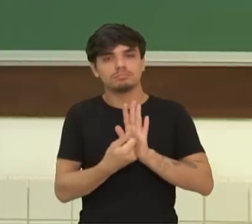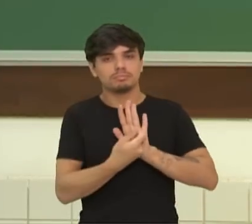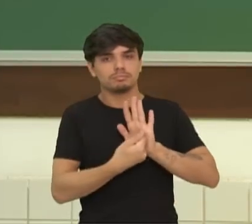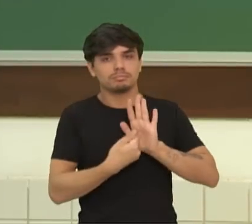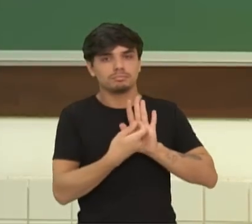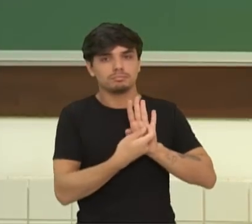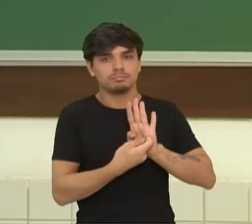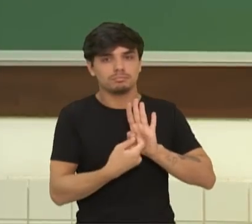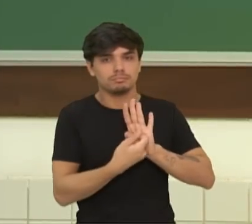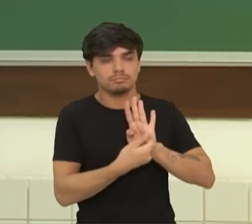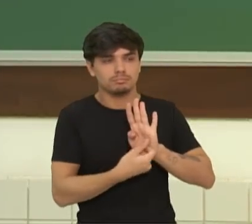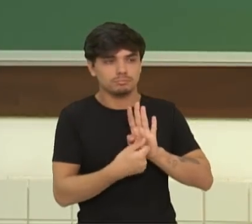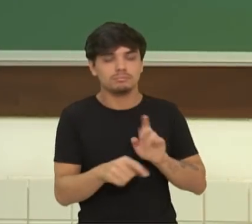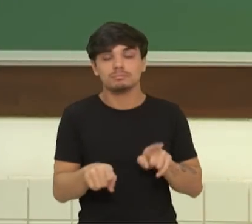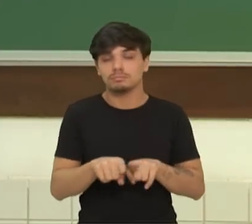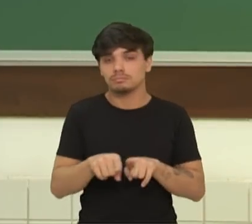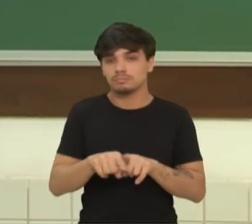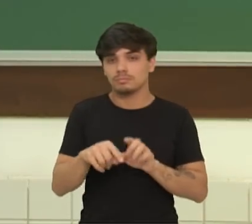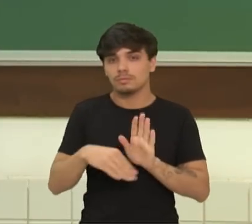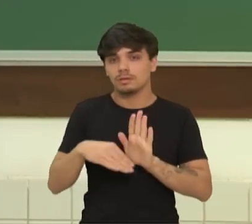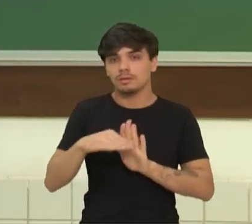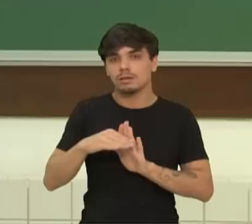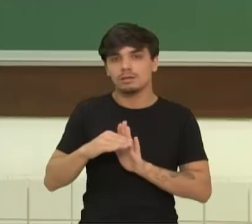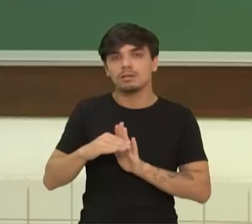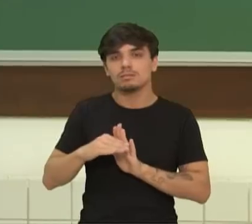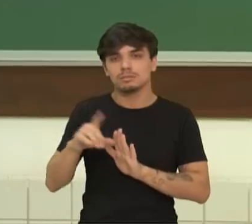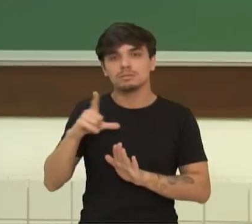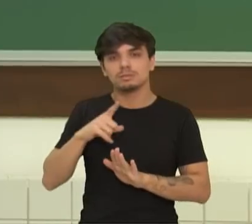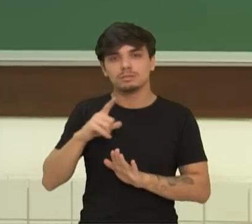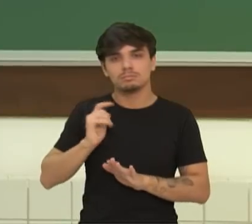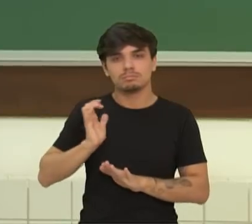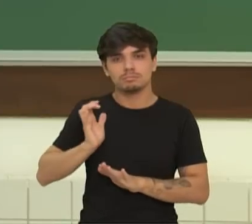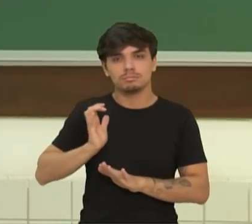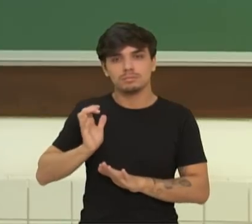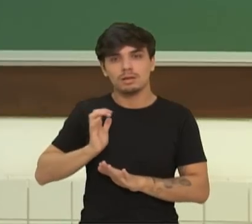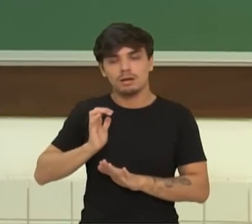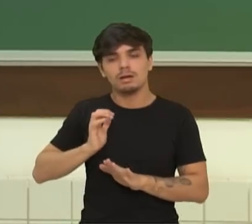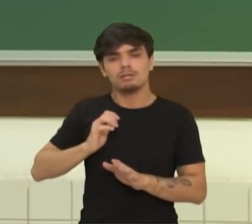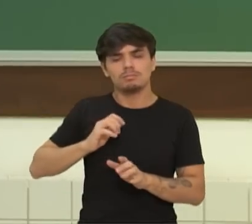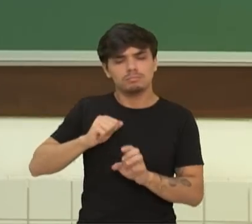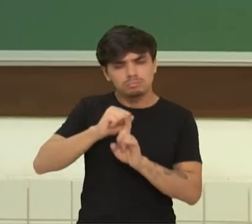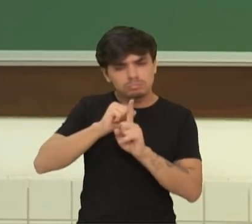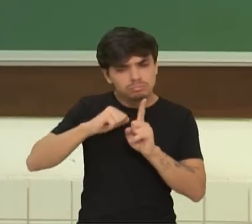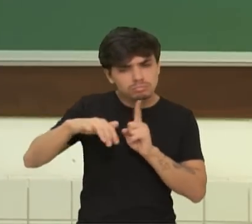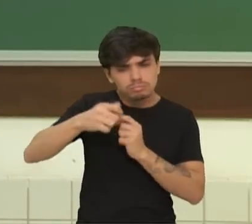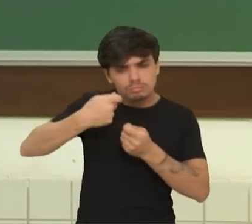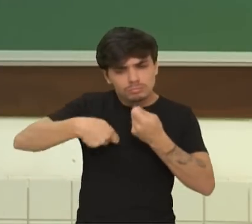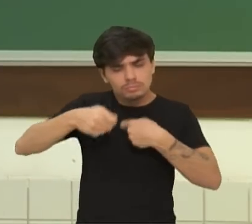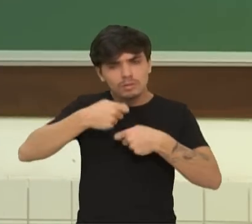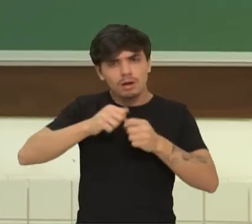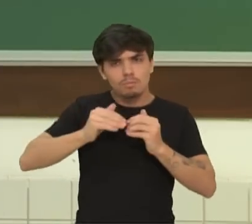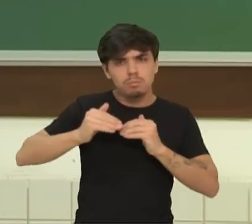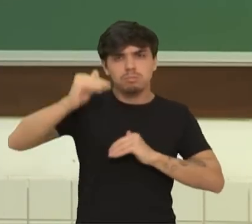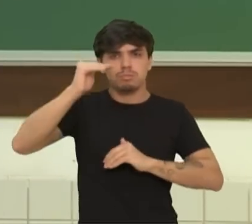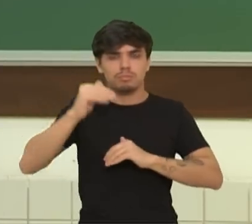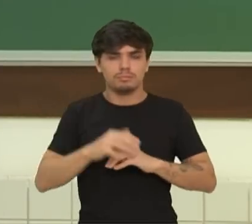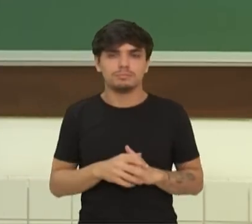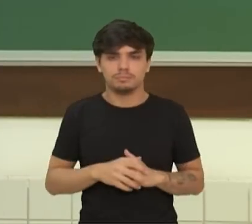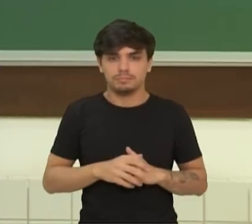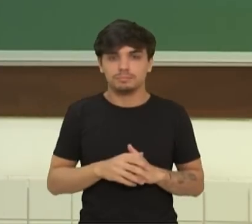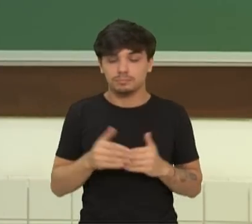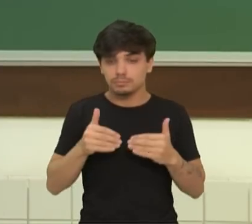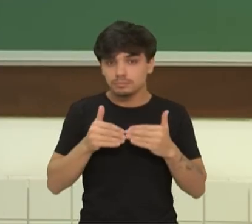comercial. Era a classe que tinha o poder econômico maior, que financiava as cortes, lembra? Então,